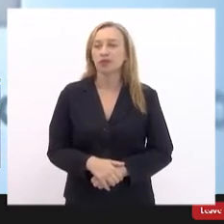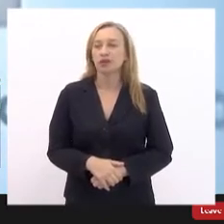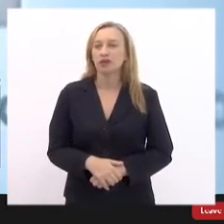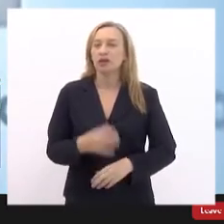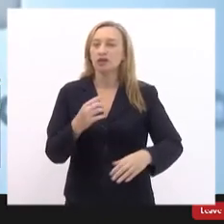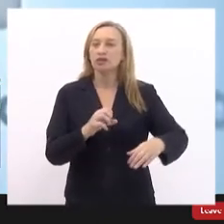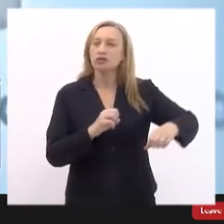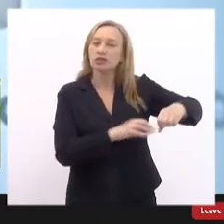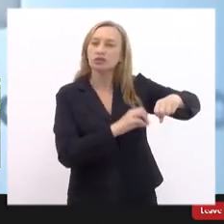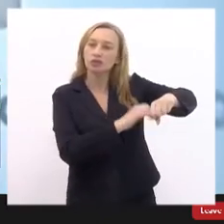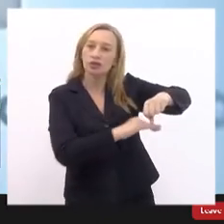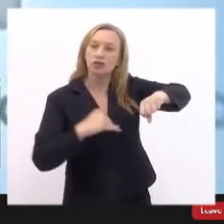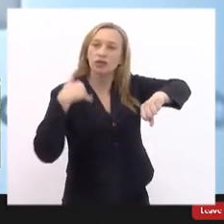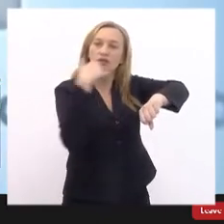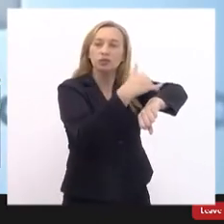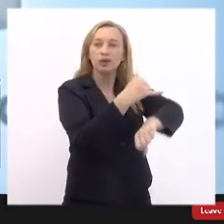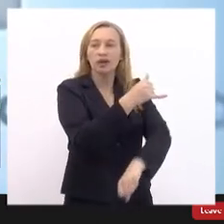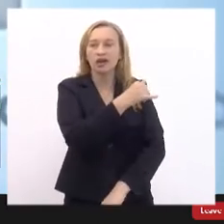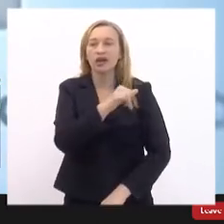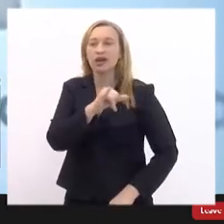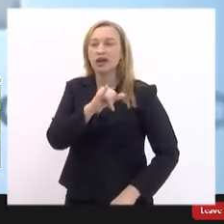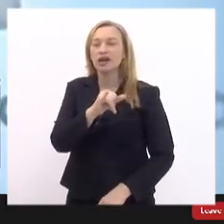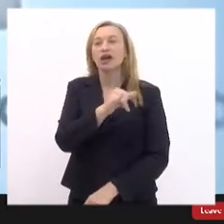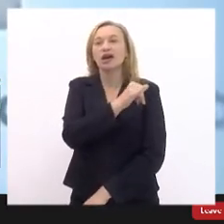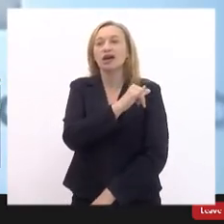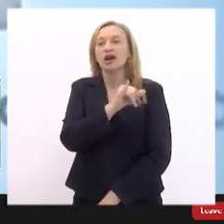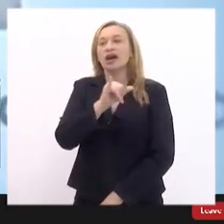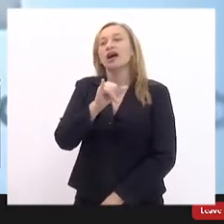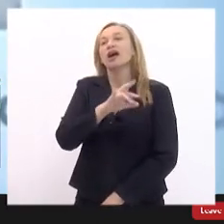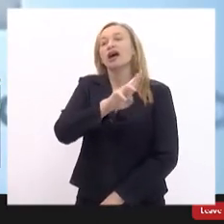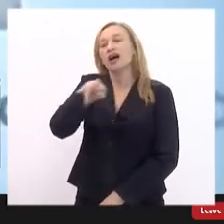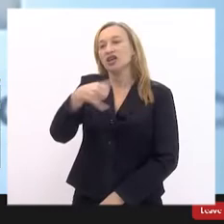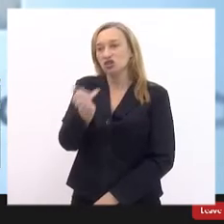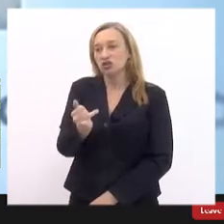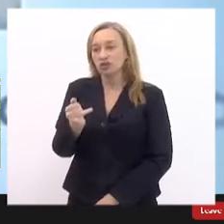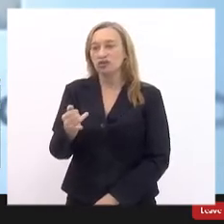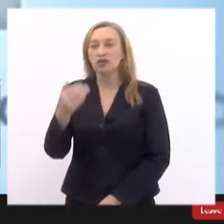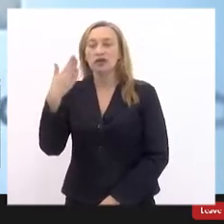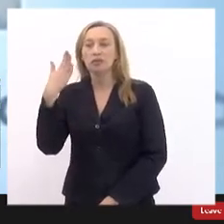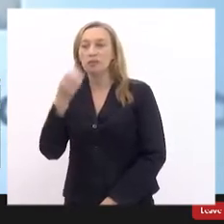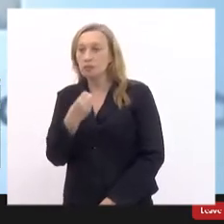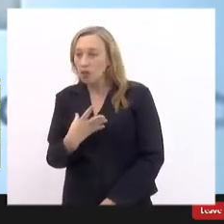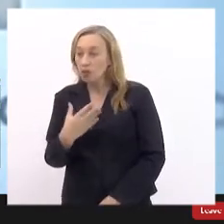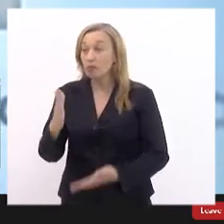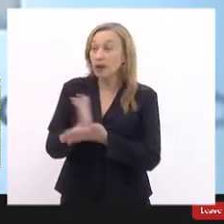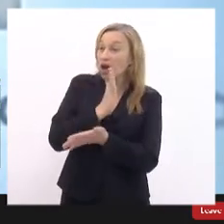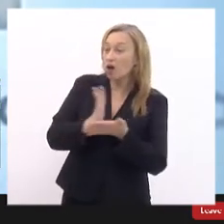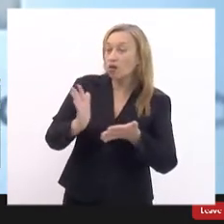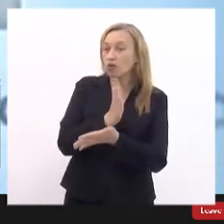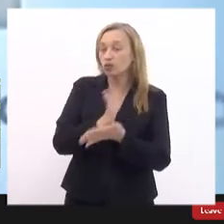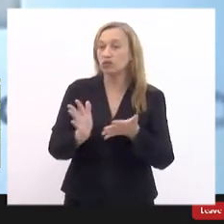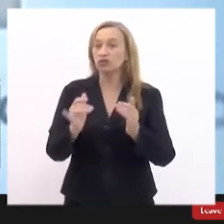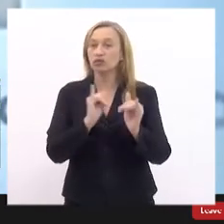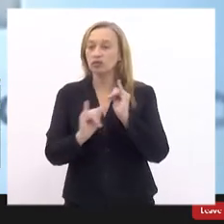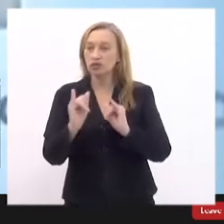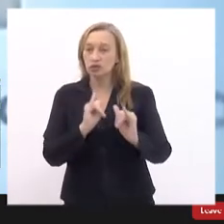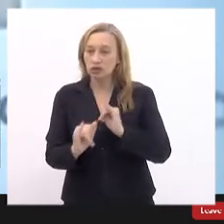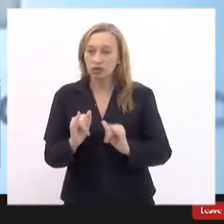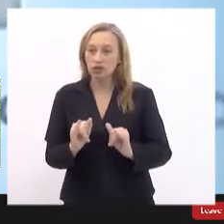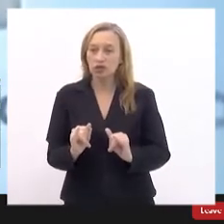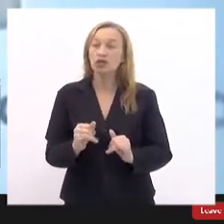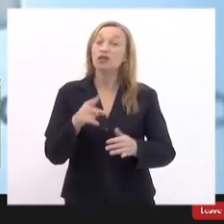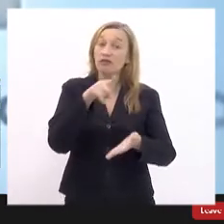Super RJ, que foi fantástico para alguns. Nós frustramos muito os nossos coletivos no sentido de que vão,